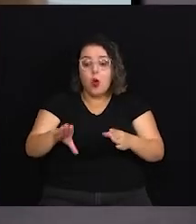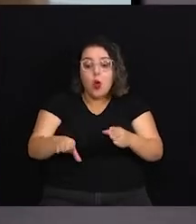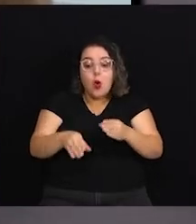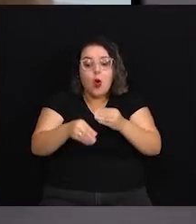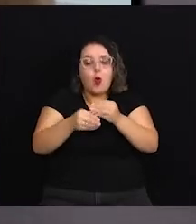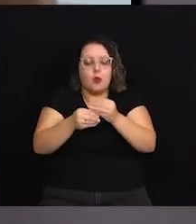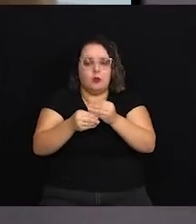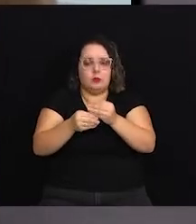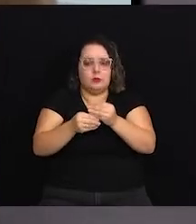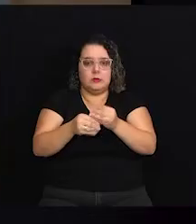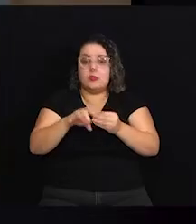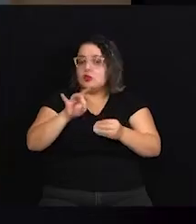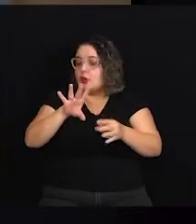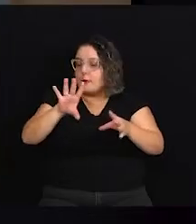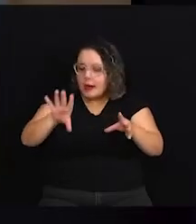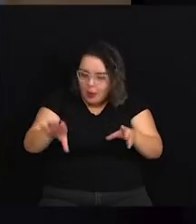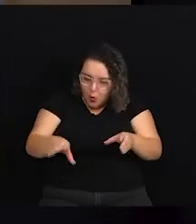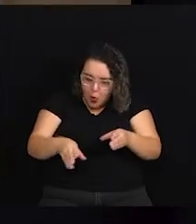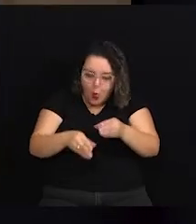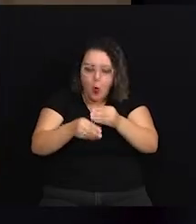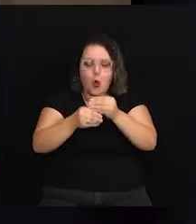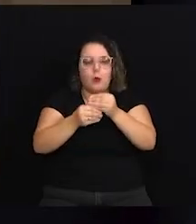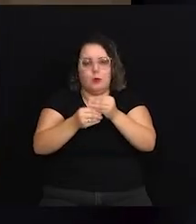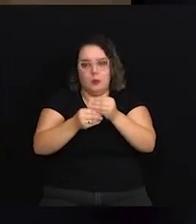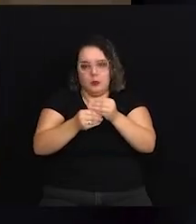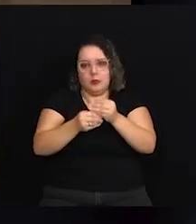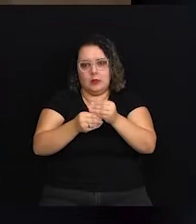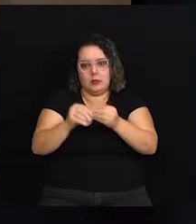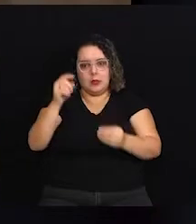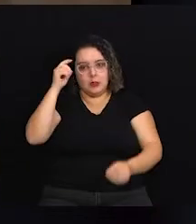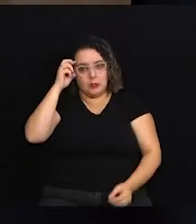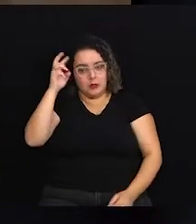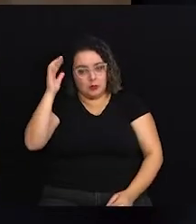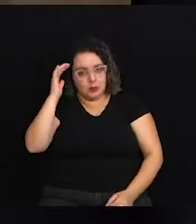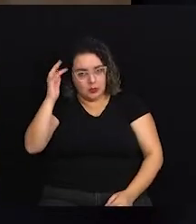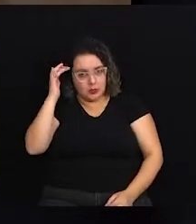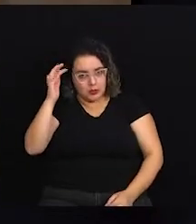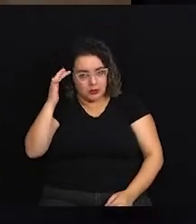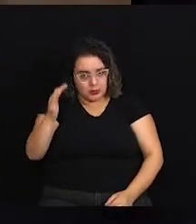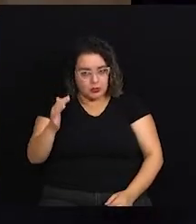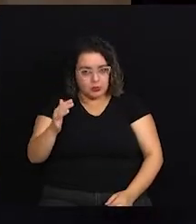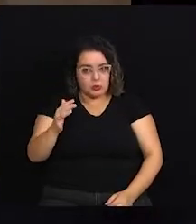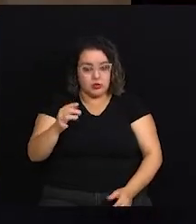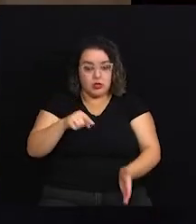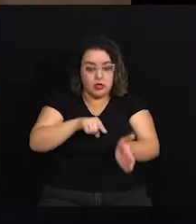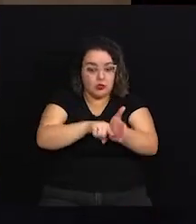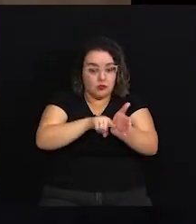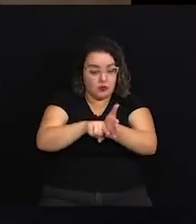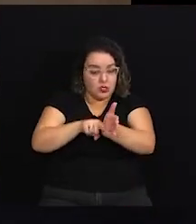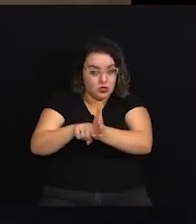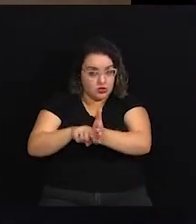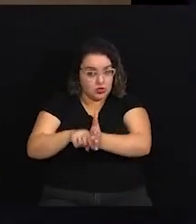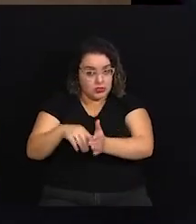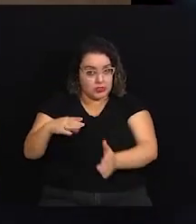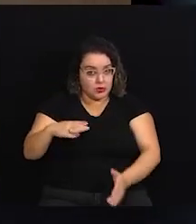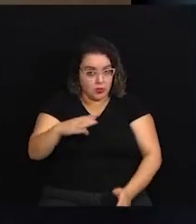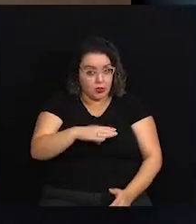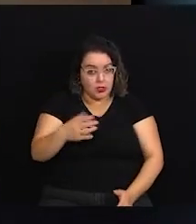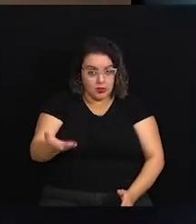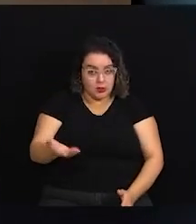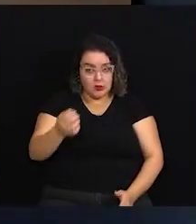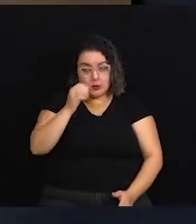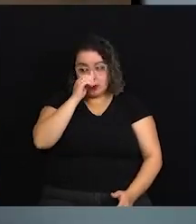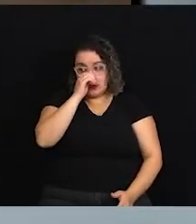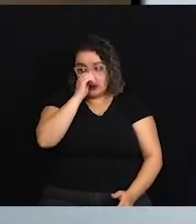fala complementar para complementar a nossa raciocínio Clínico Nossa investigação pois